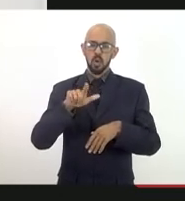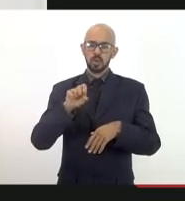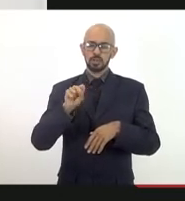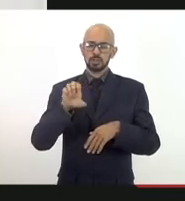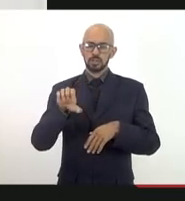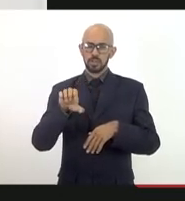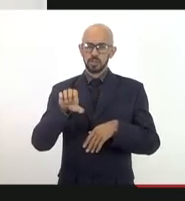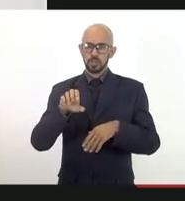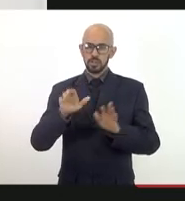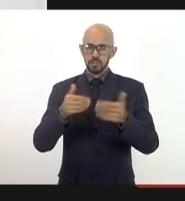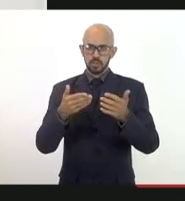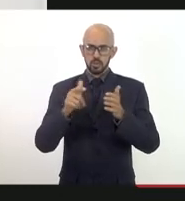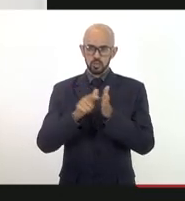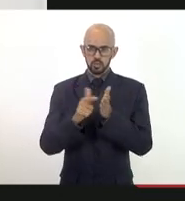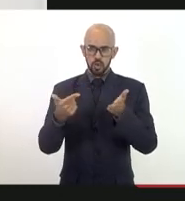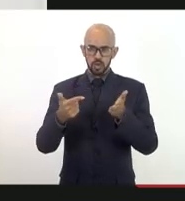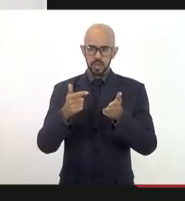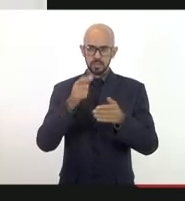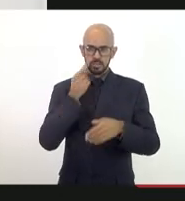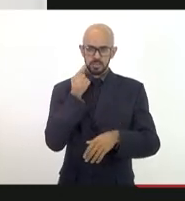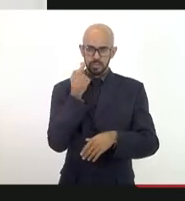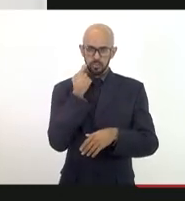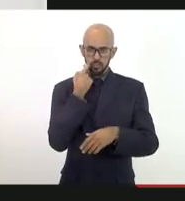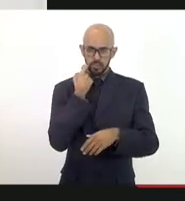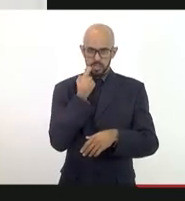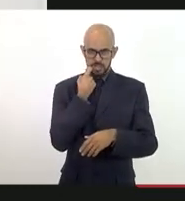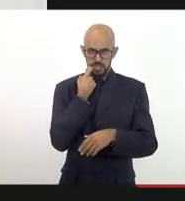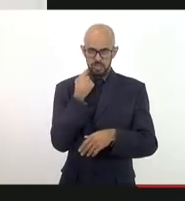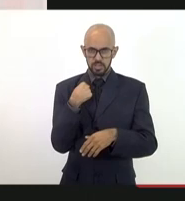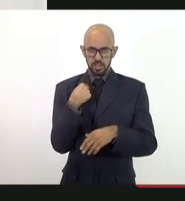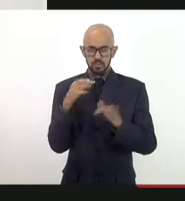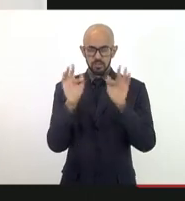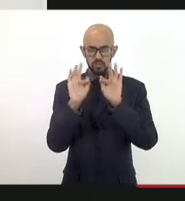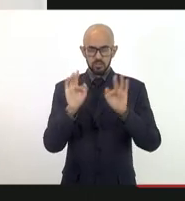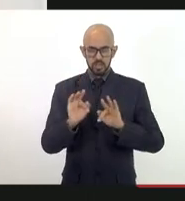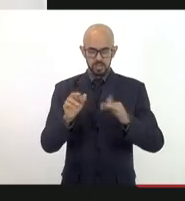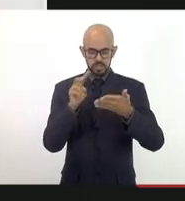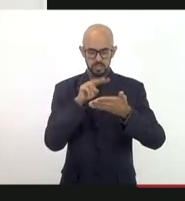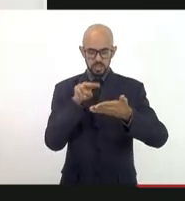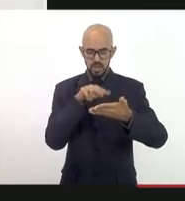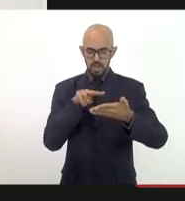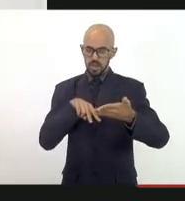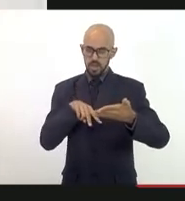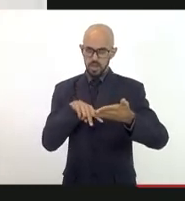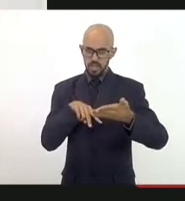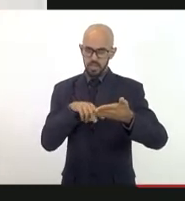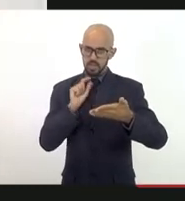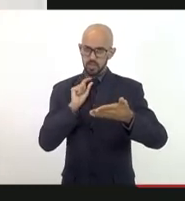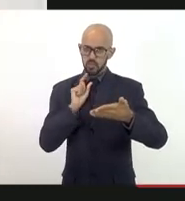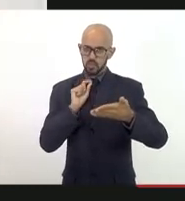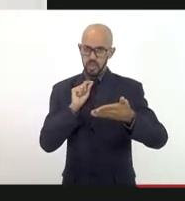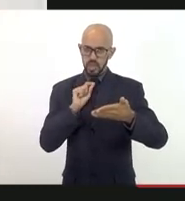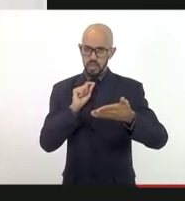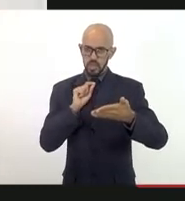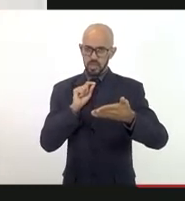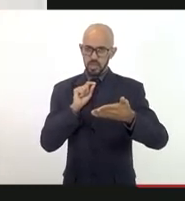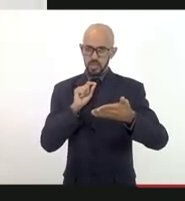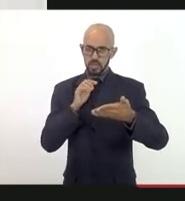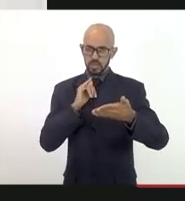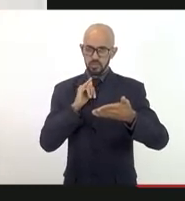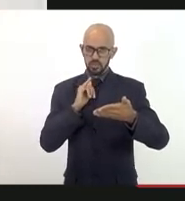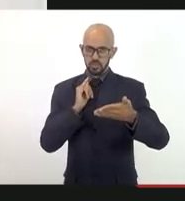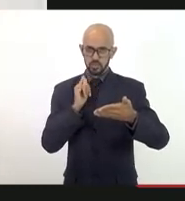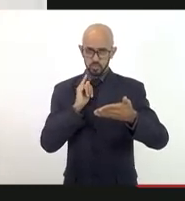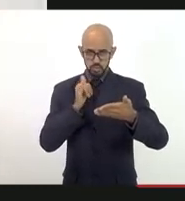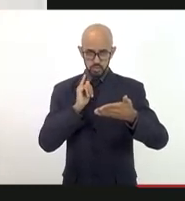nos jornais de sexta-feira, os jornais de grande circulação, eu fiquei muito feliz lendo, eu acho que todos aqui estamos com isso, né? As matérias